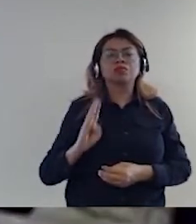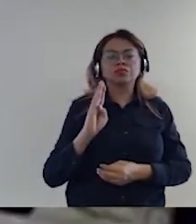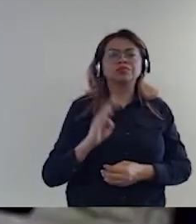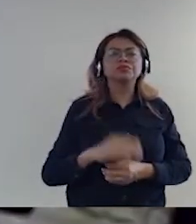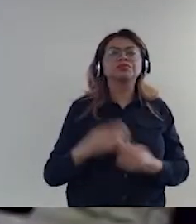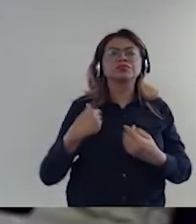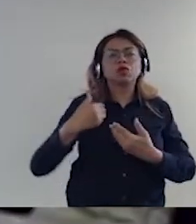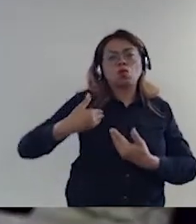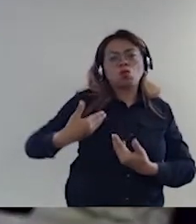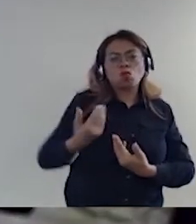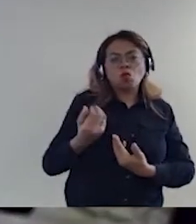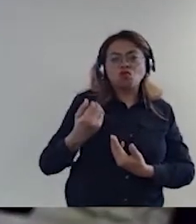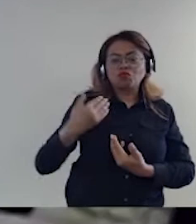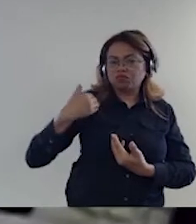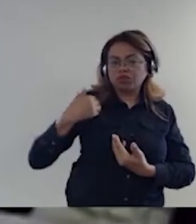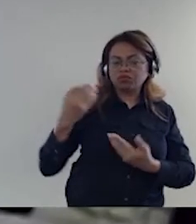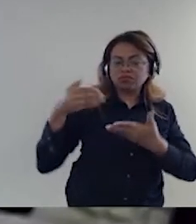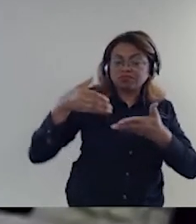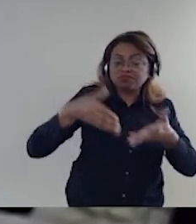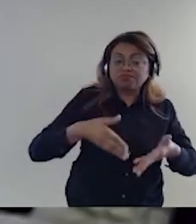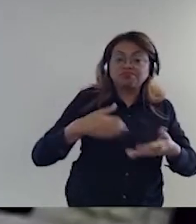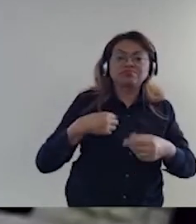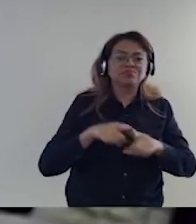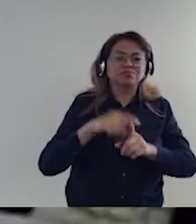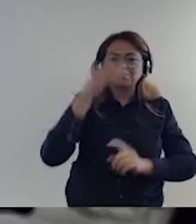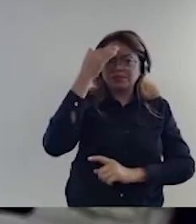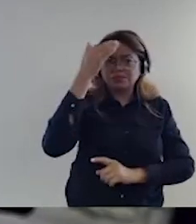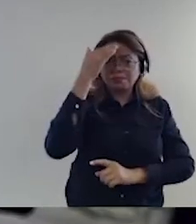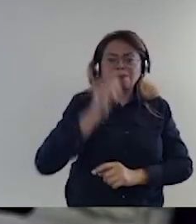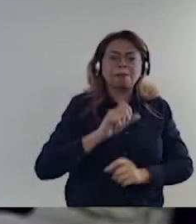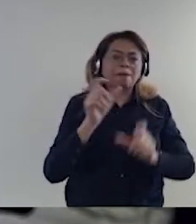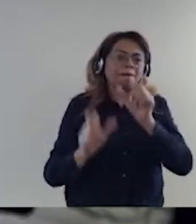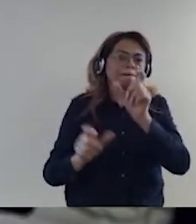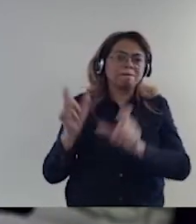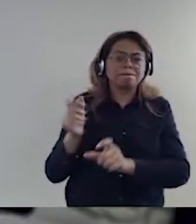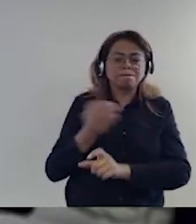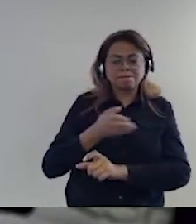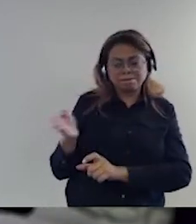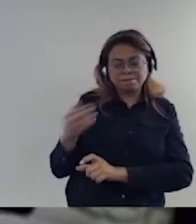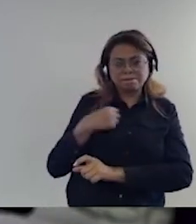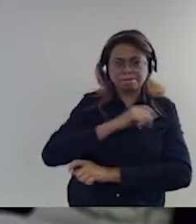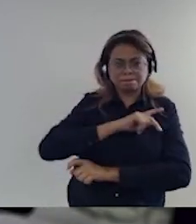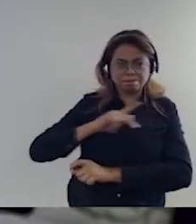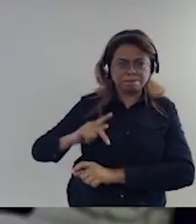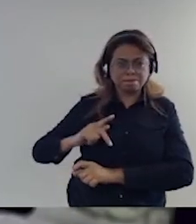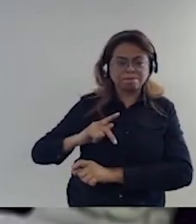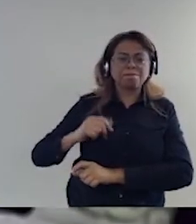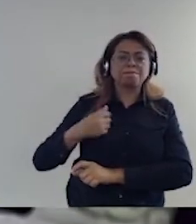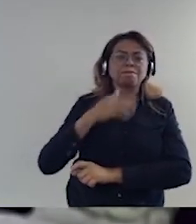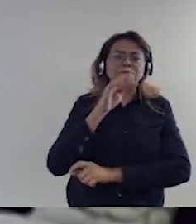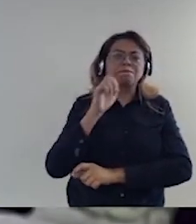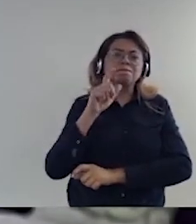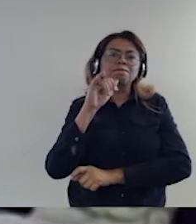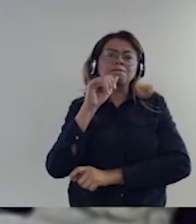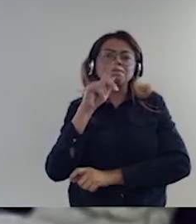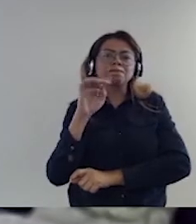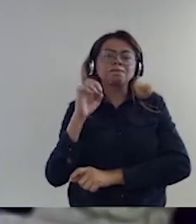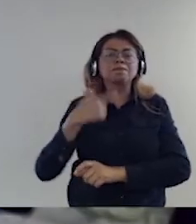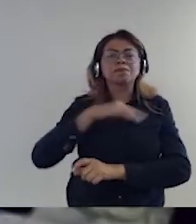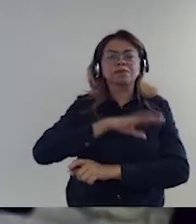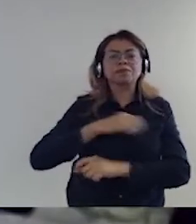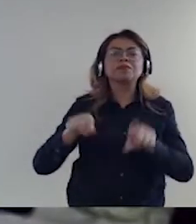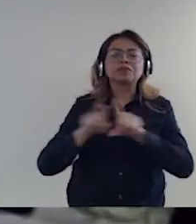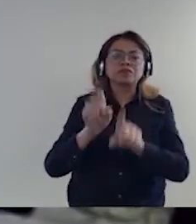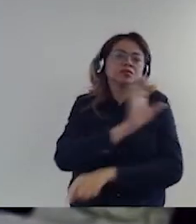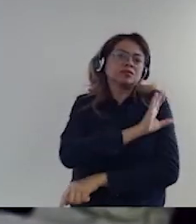o convite para estar aqui e queria fazer esse agradecimento nas pessoas do Presidente, o Dr. Filipe Santa Cruz, e do